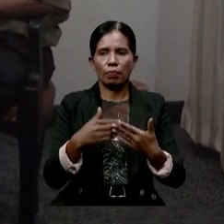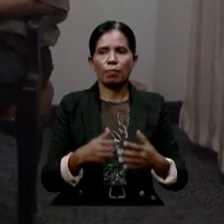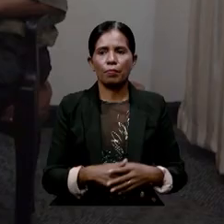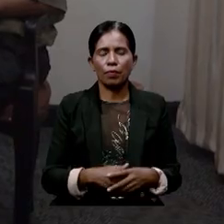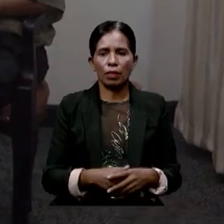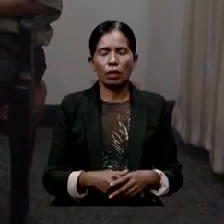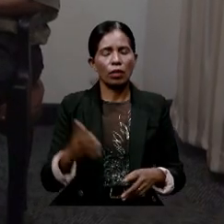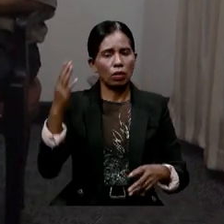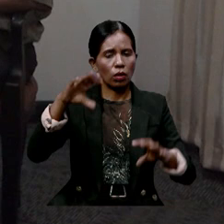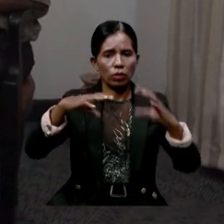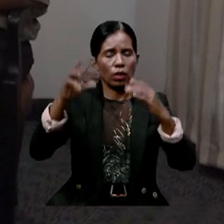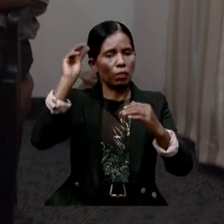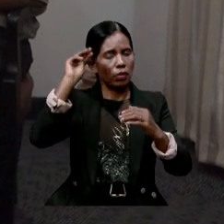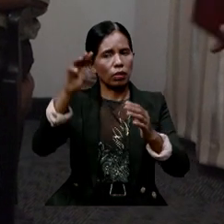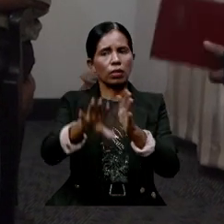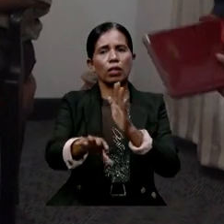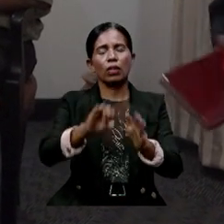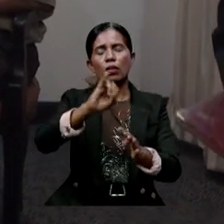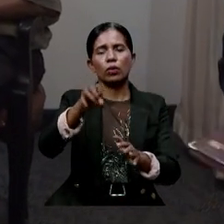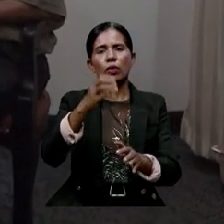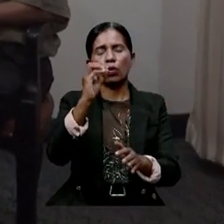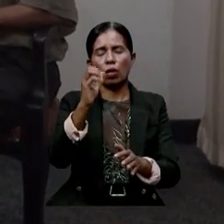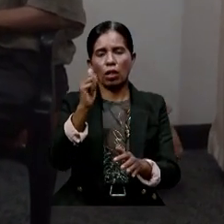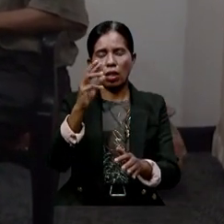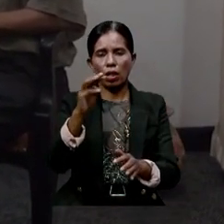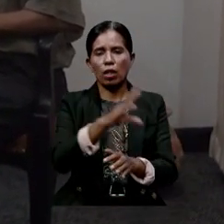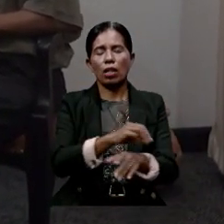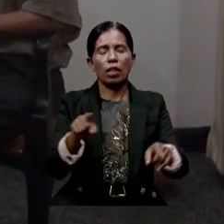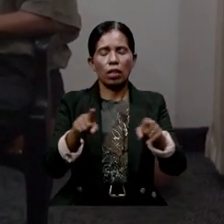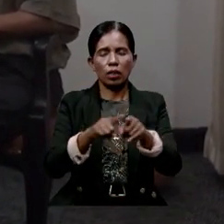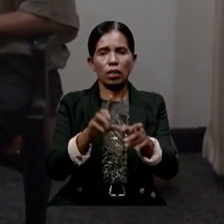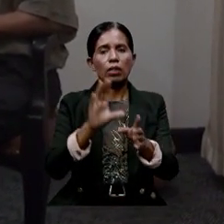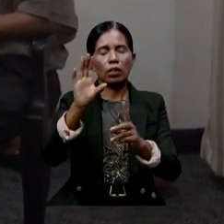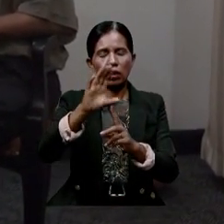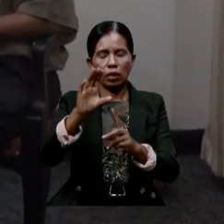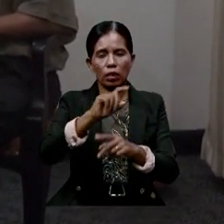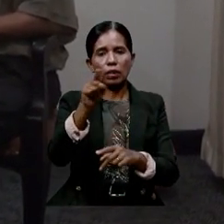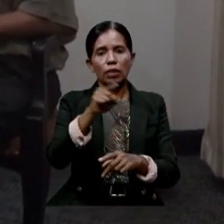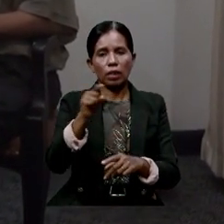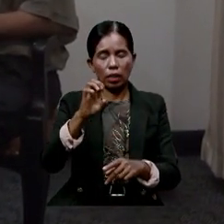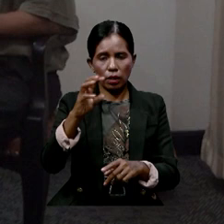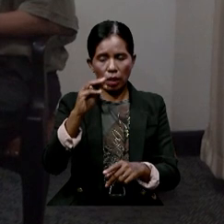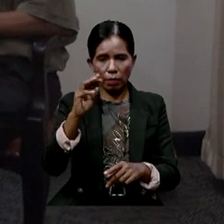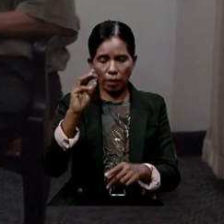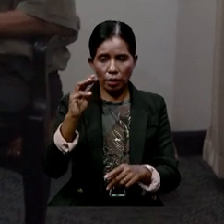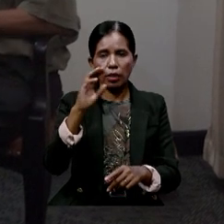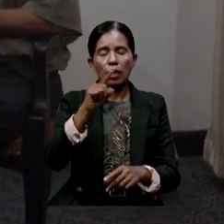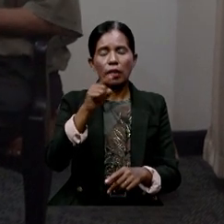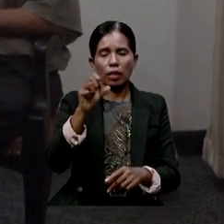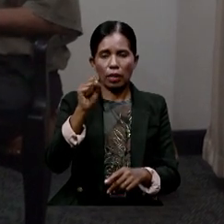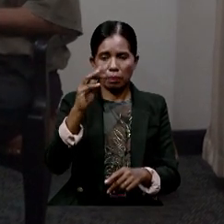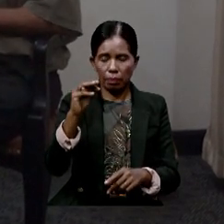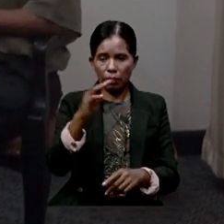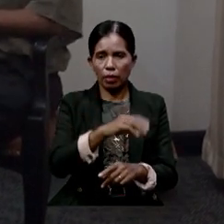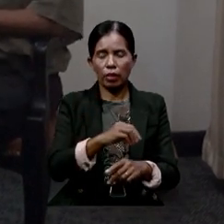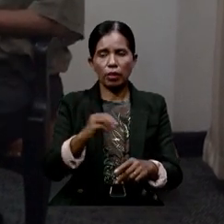no Conselho Ministro, nomeia João Mendes Gonçalves, anexam coordenador Comissão GSM, Régio da Cruz Salu,